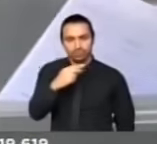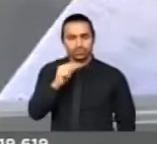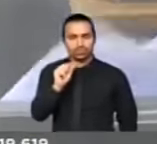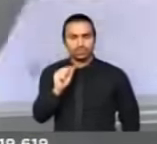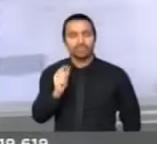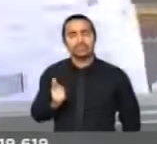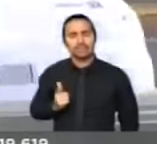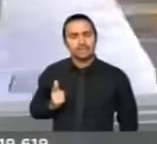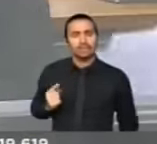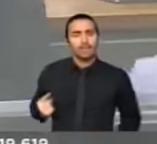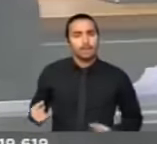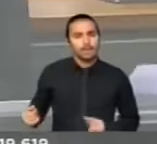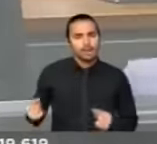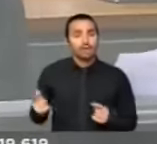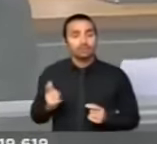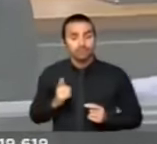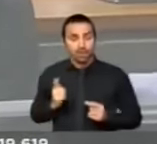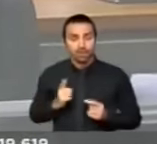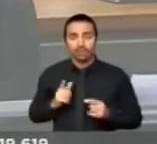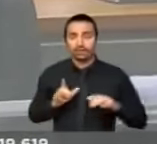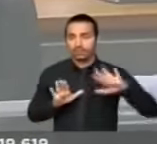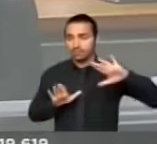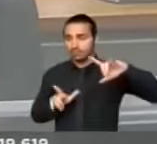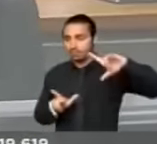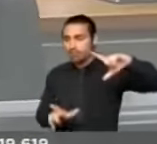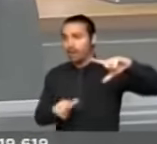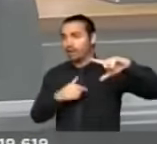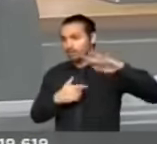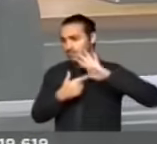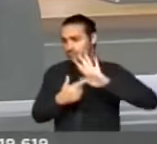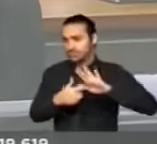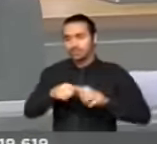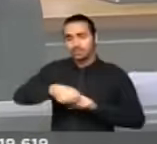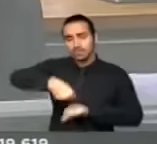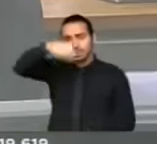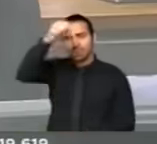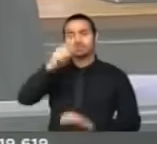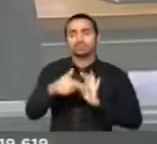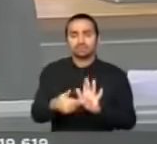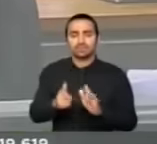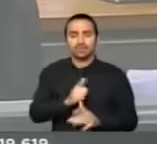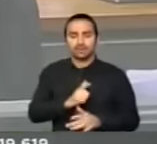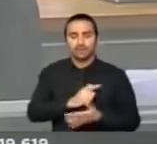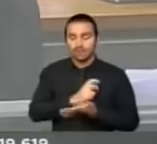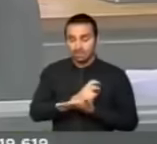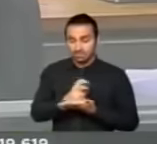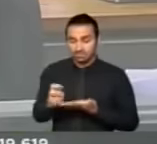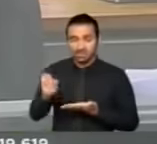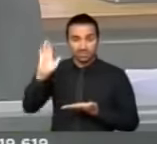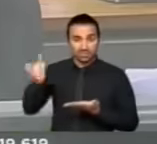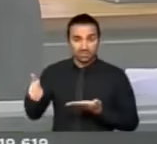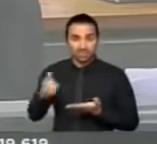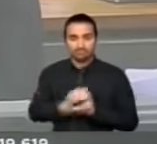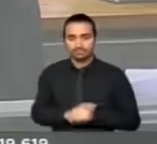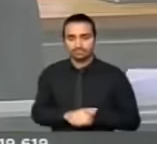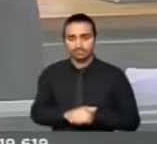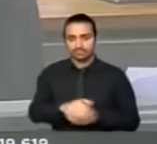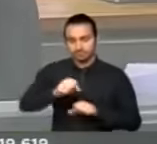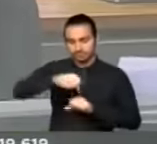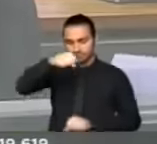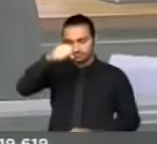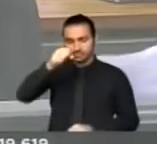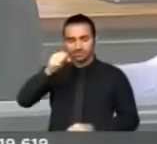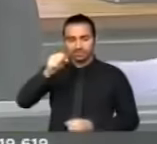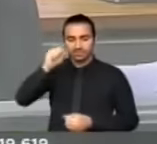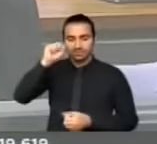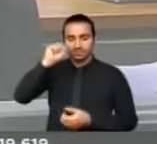grande debate, está aí, está nos cartazes. Estão os cartazes. Impeachment já, impeachment